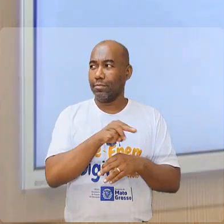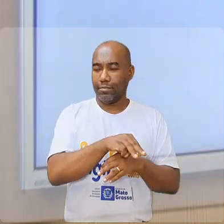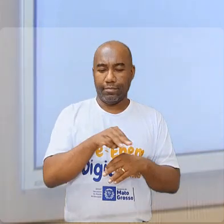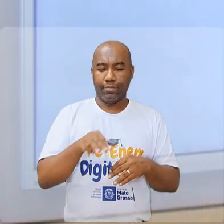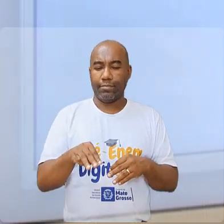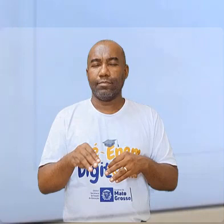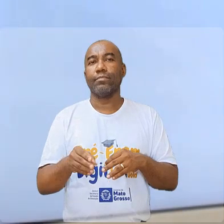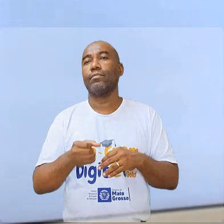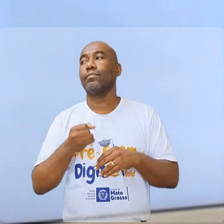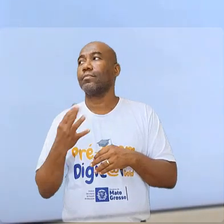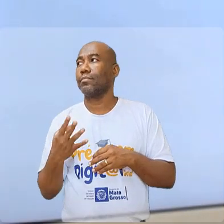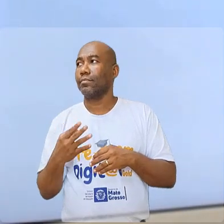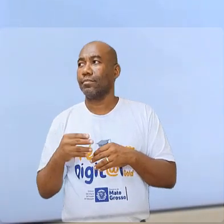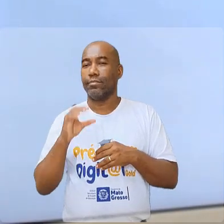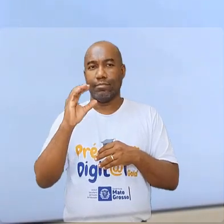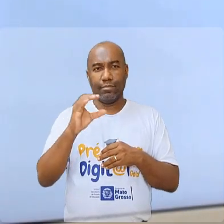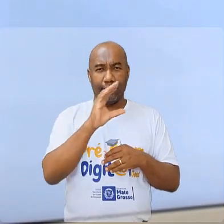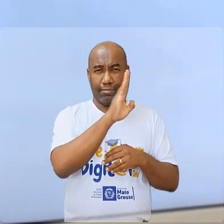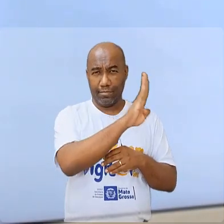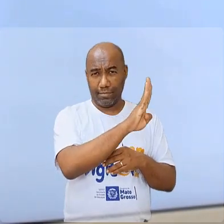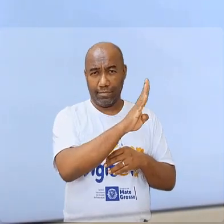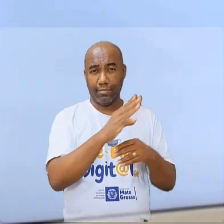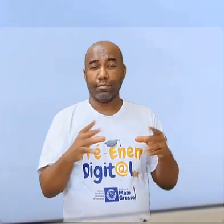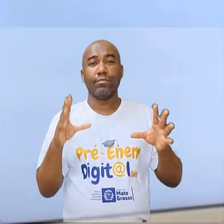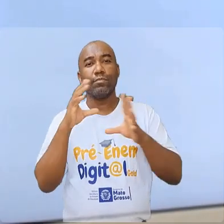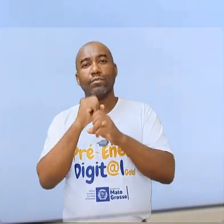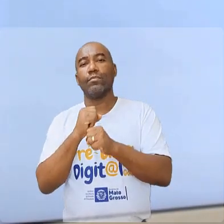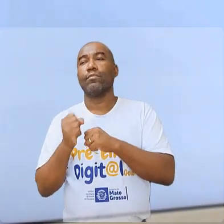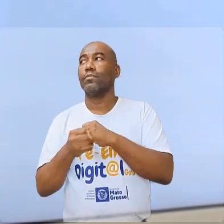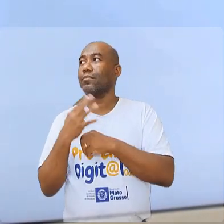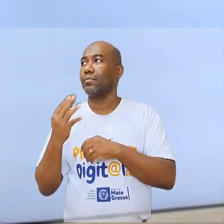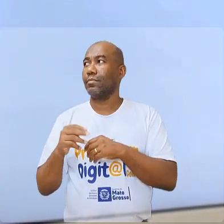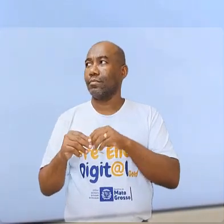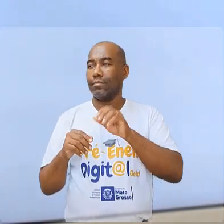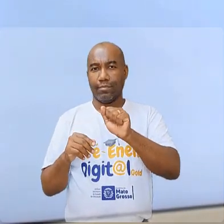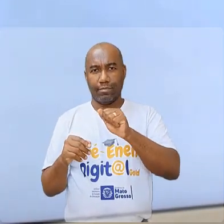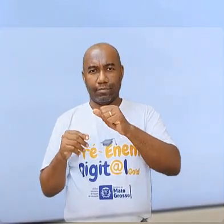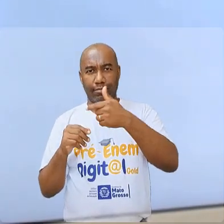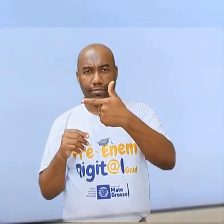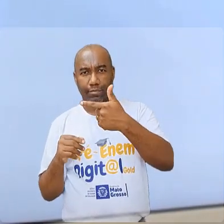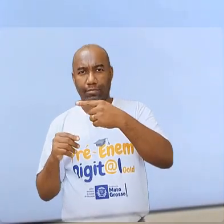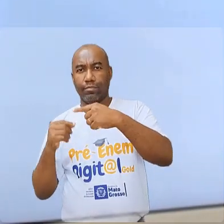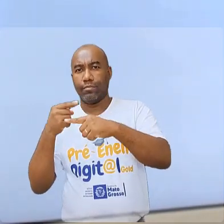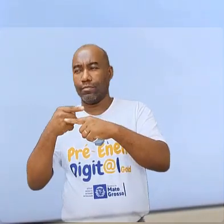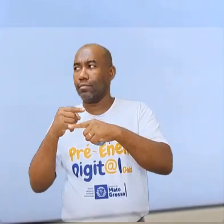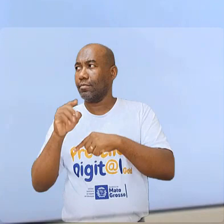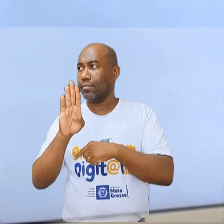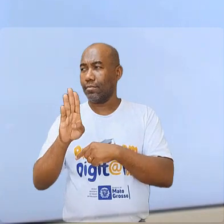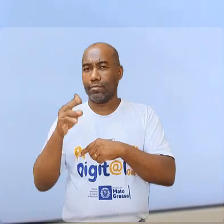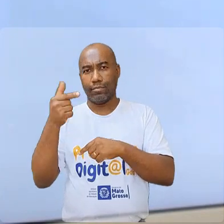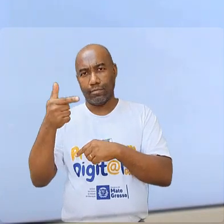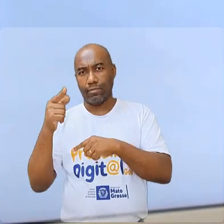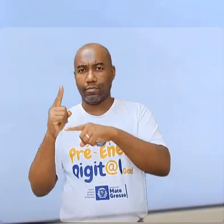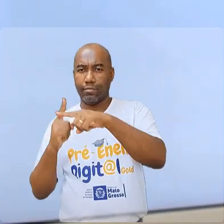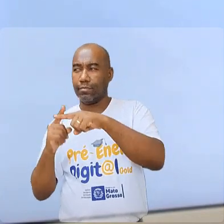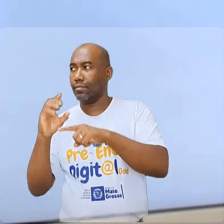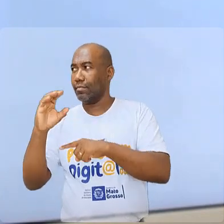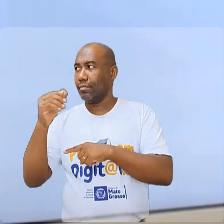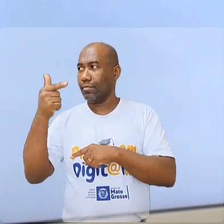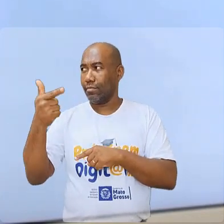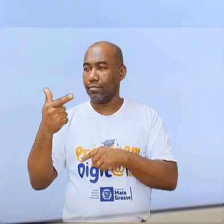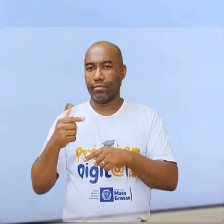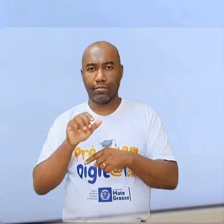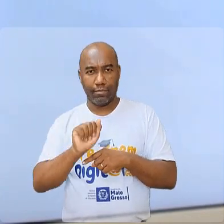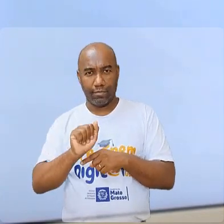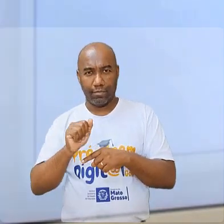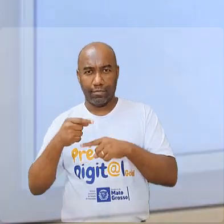onde o pedaço do n sou somar os dois é o tamanho lá então coloca aí já sei duas formas vasinhos tá vendo